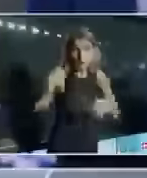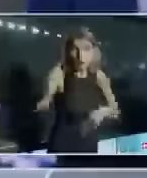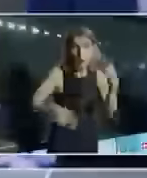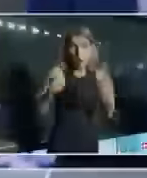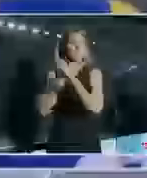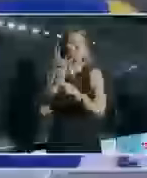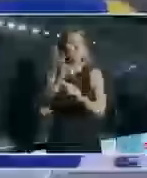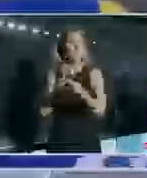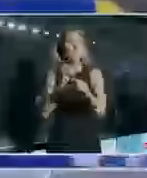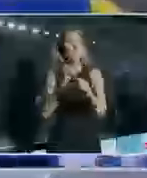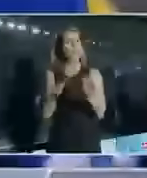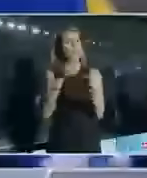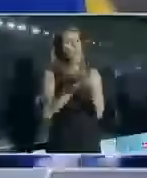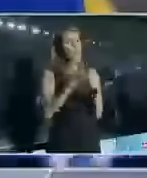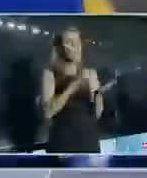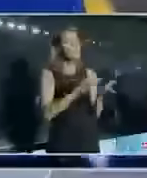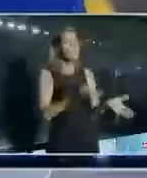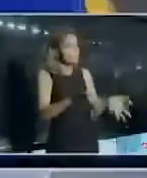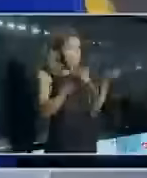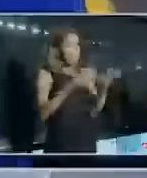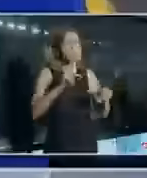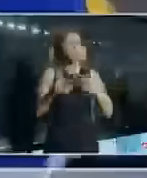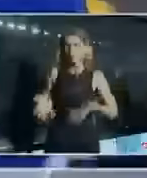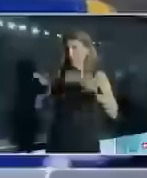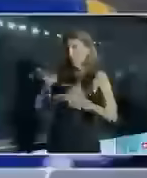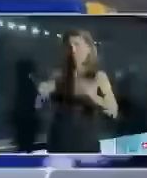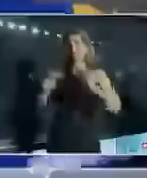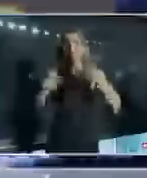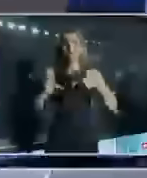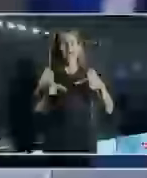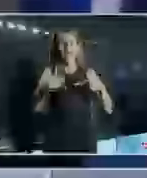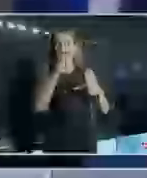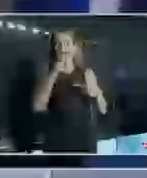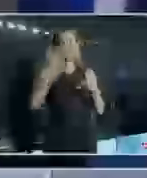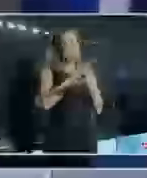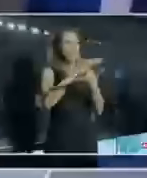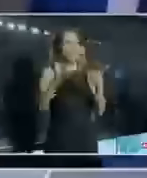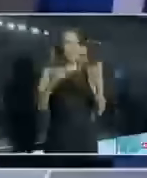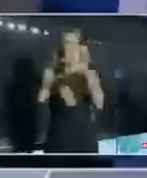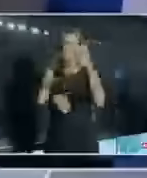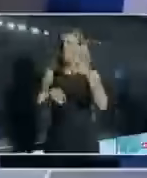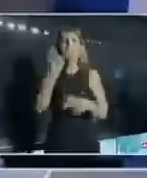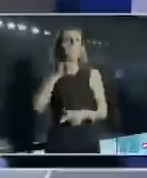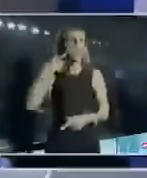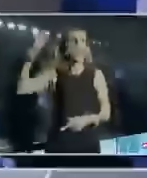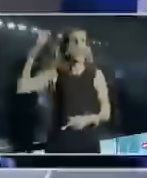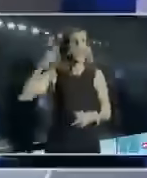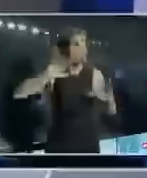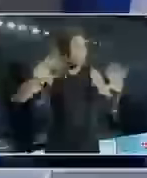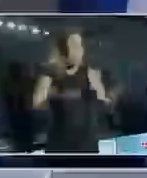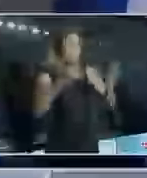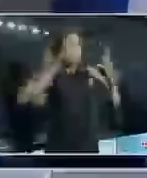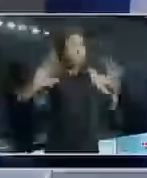vermelhos que que que tem que são exibidos lá e aí vejam bem nós temos uma eleição tá hoje